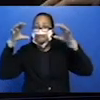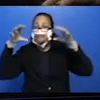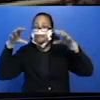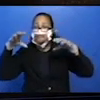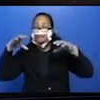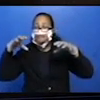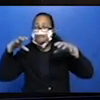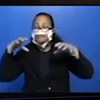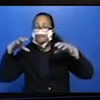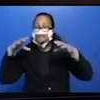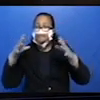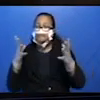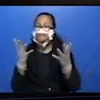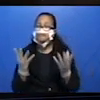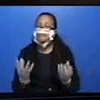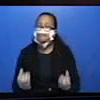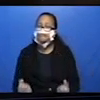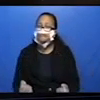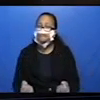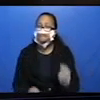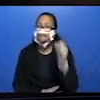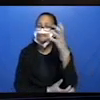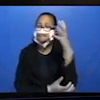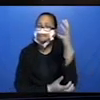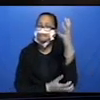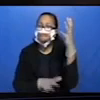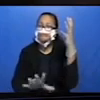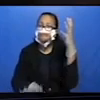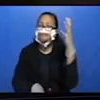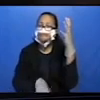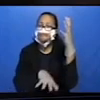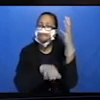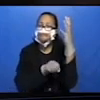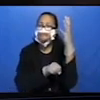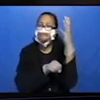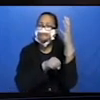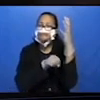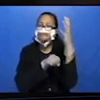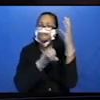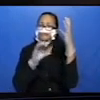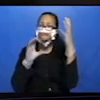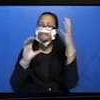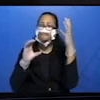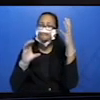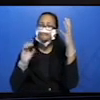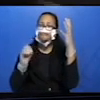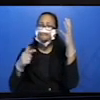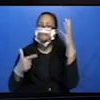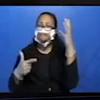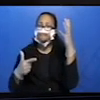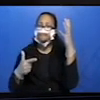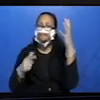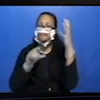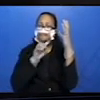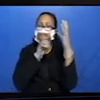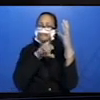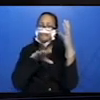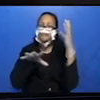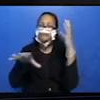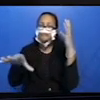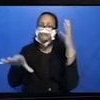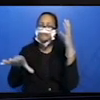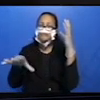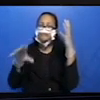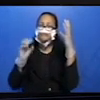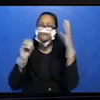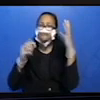é absorvido pela raiz, absorve o gás carbônico e depois libera o oxigênio. Então,